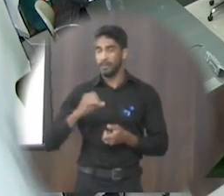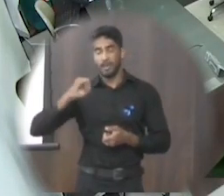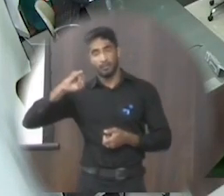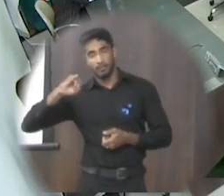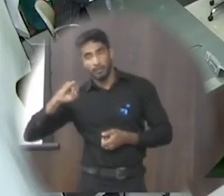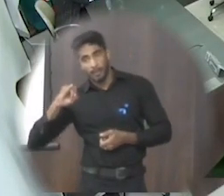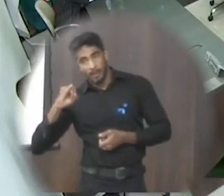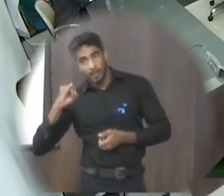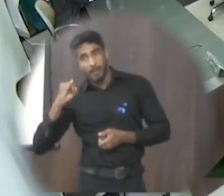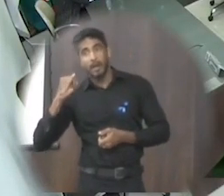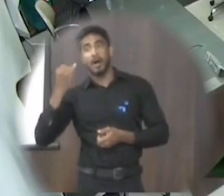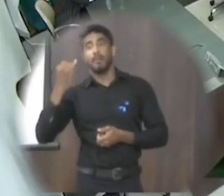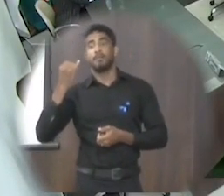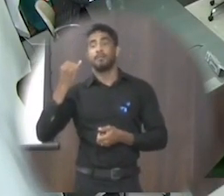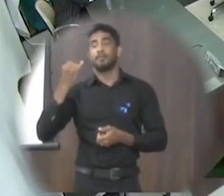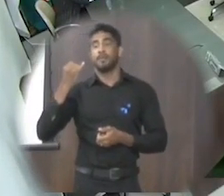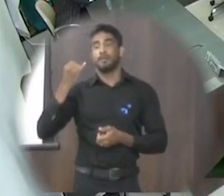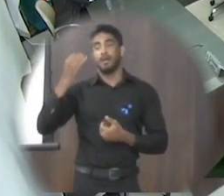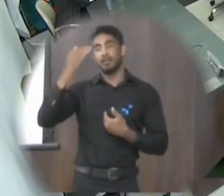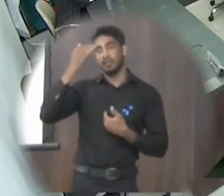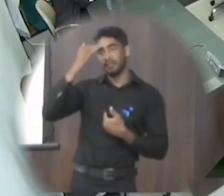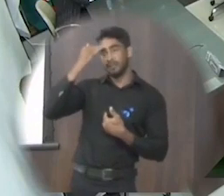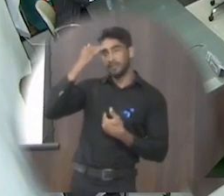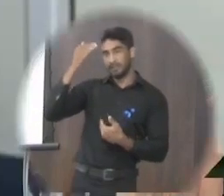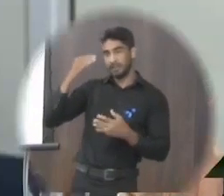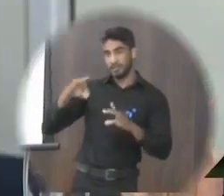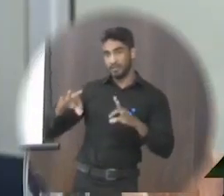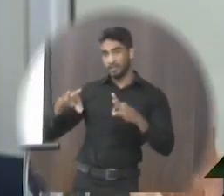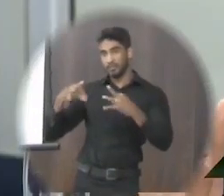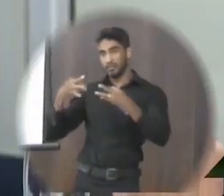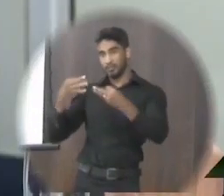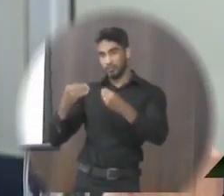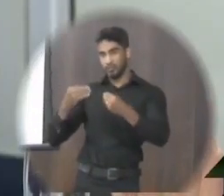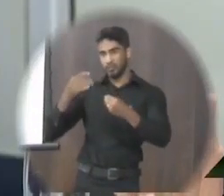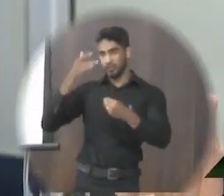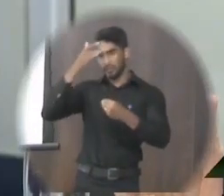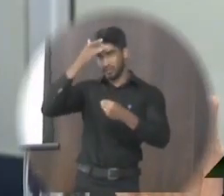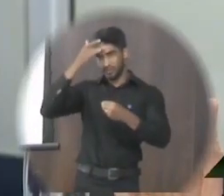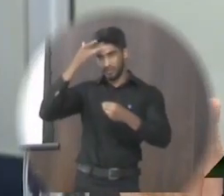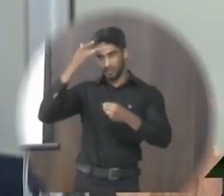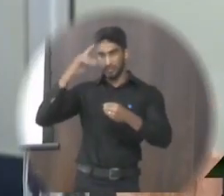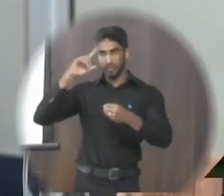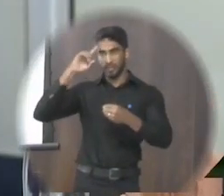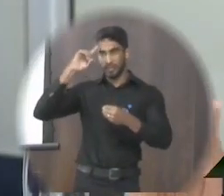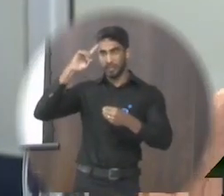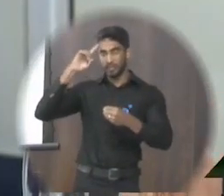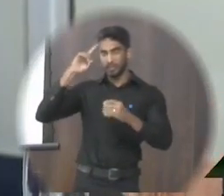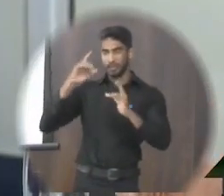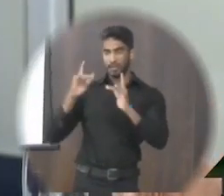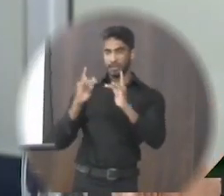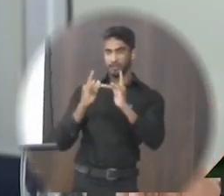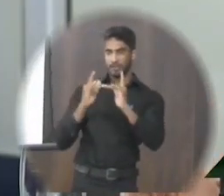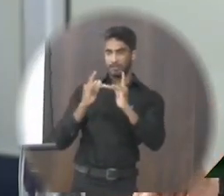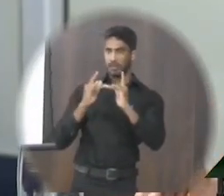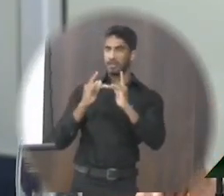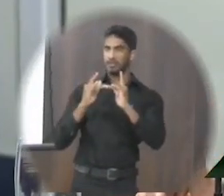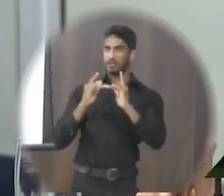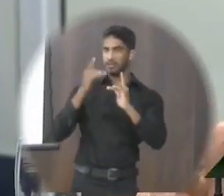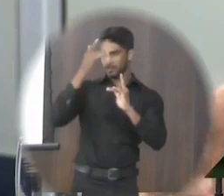aproveitar aqui e fazer um agradecimento a todos os servidores que no feriadão, dia de final, dia 2, estavam trabalhando